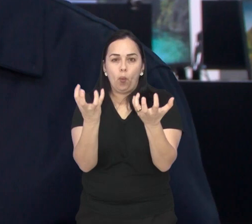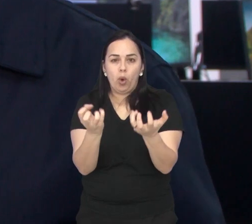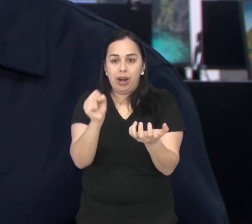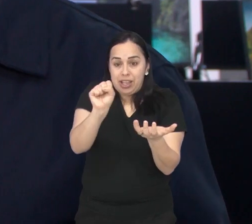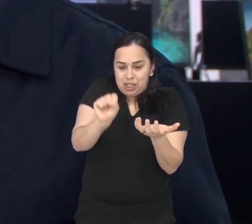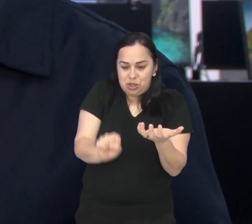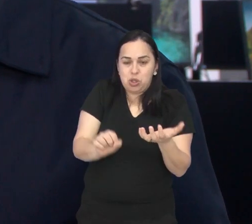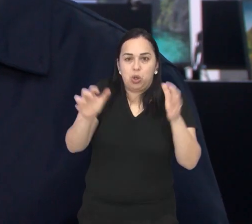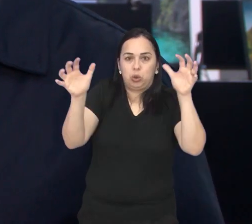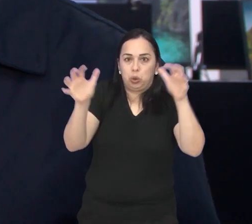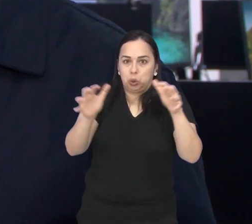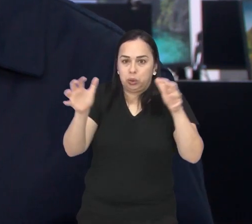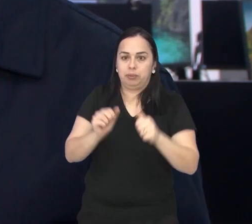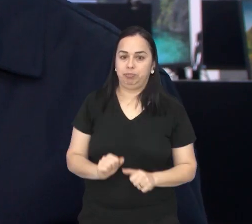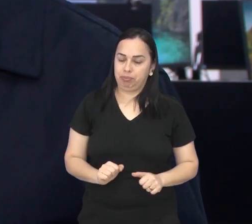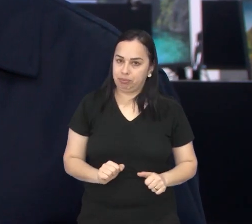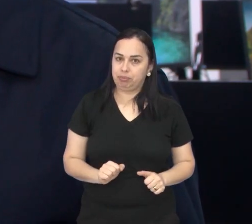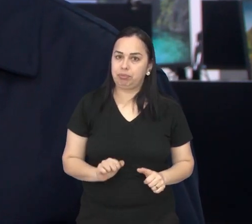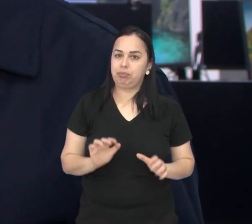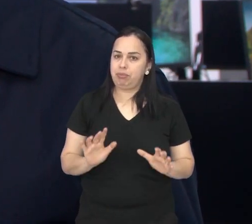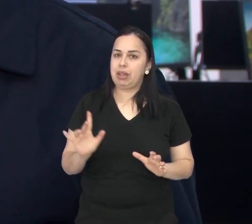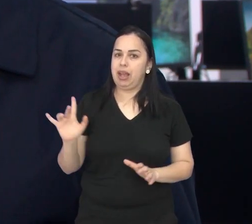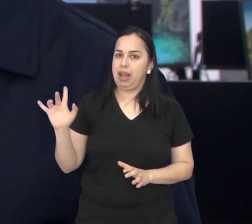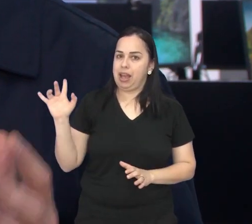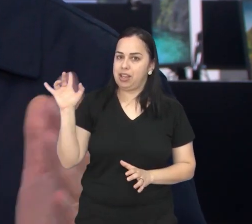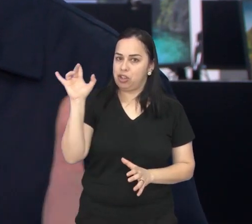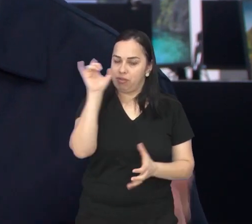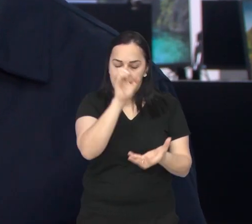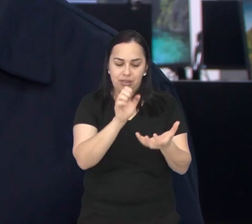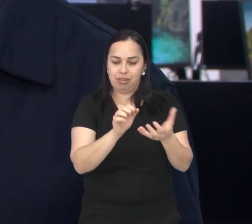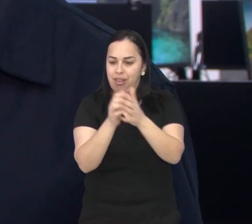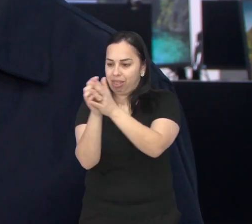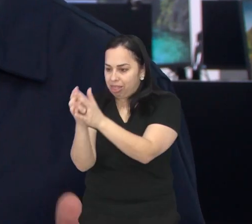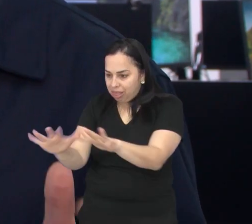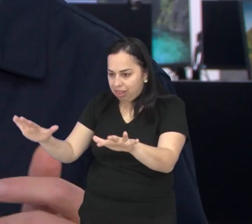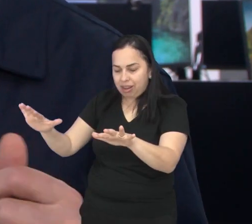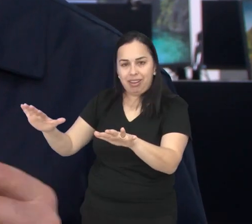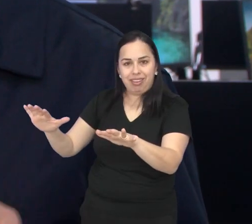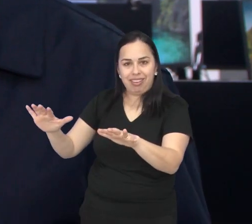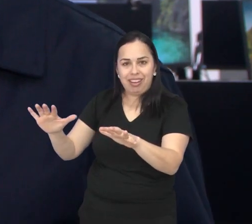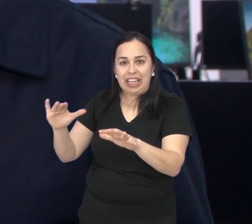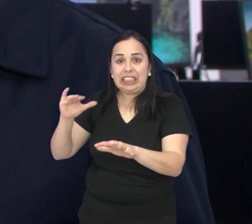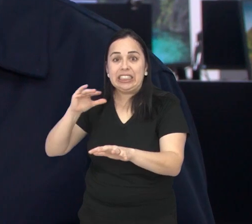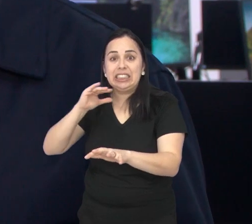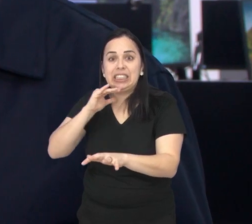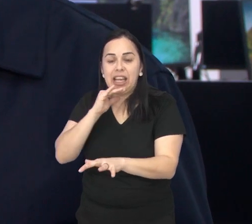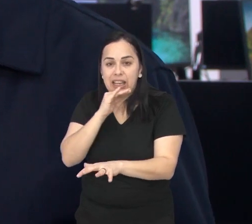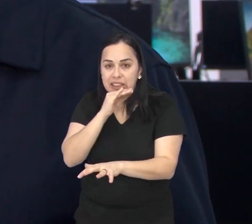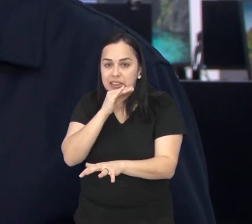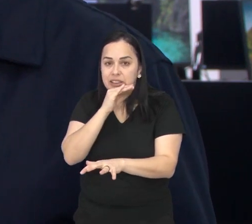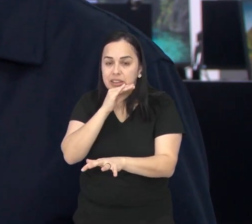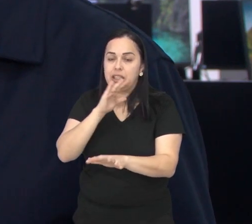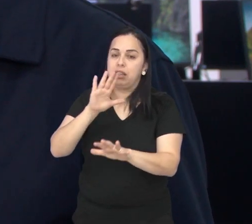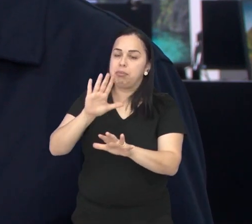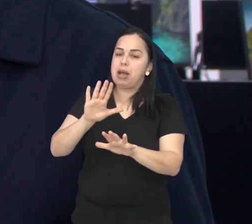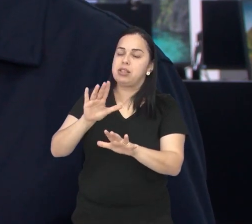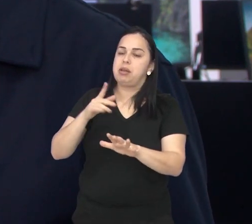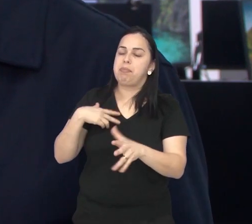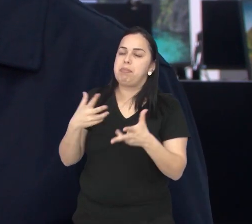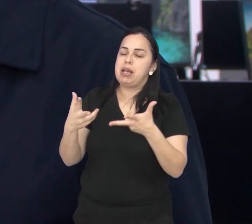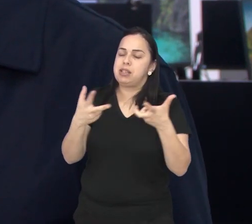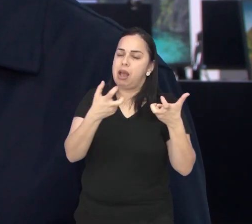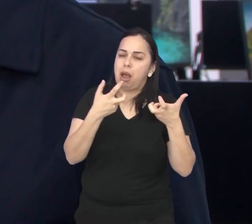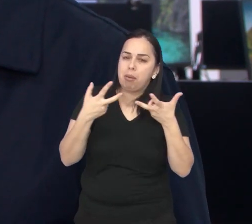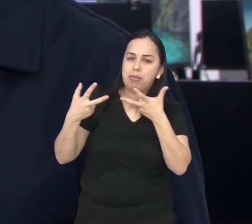é um fenômeno de escala global bem complexo, que envolve oceano e envolve atmosfera. O sintoma